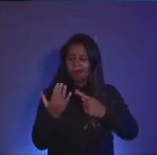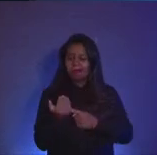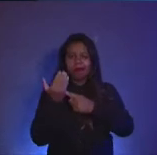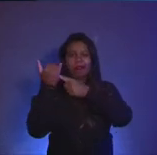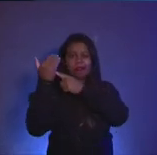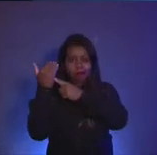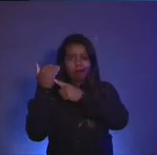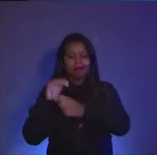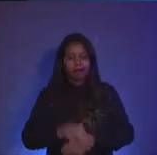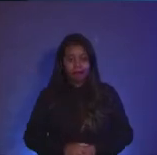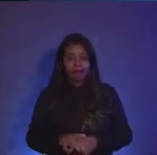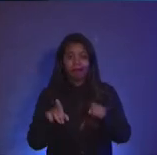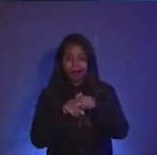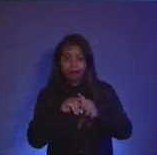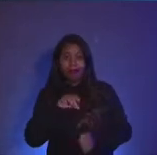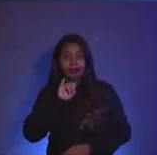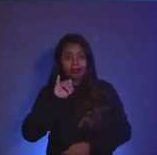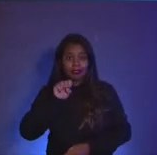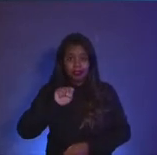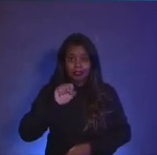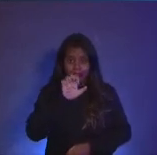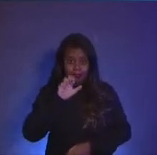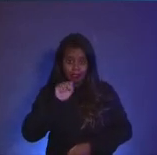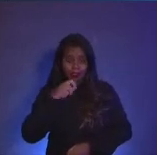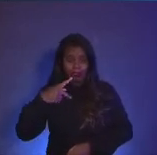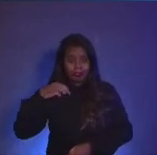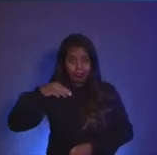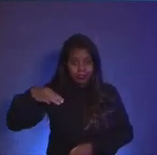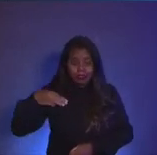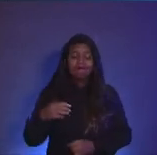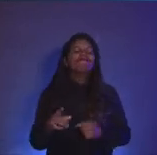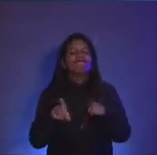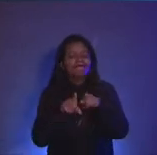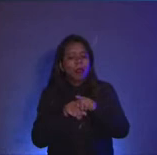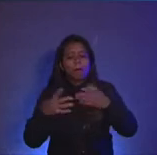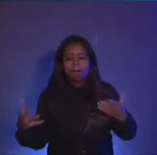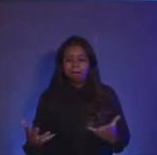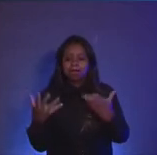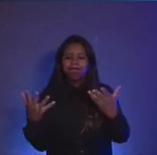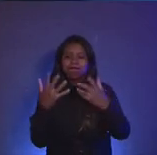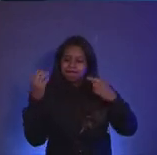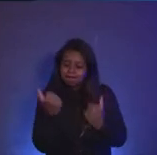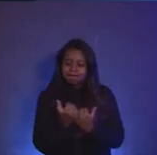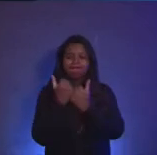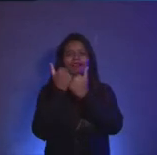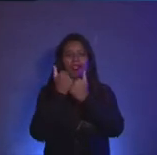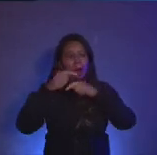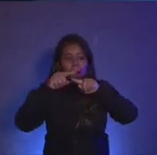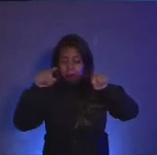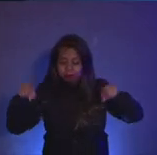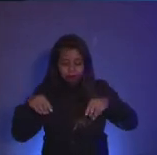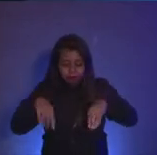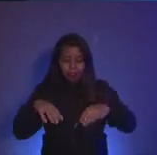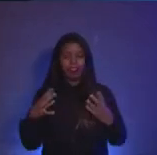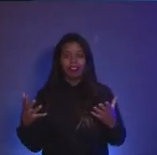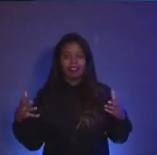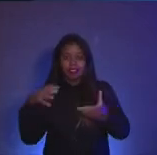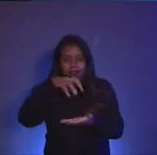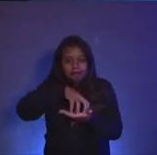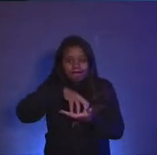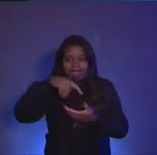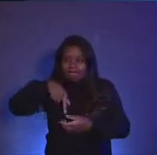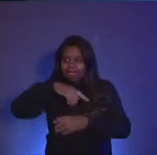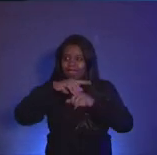evento. A ESPM, que sempre nos acolhe de braços abertos, deixando à disposição essa estrutura, né, que